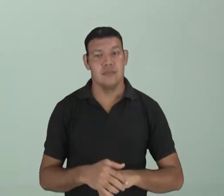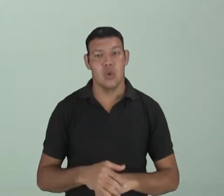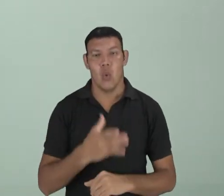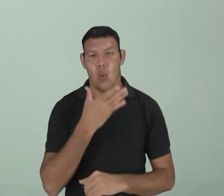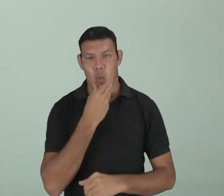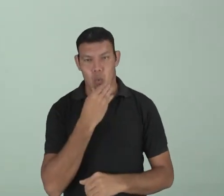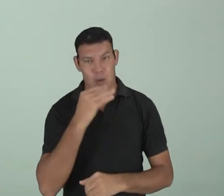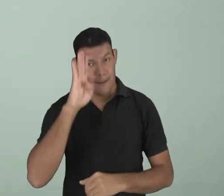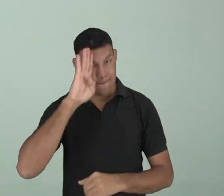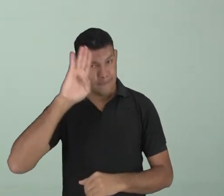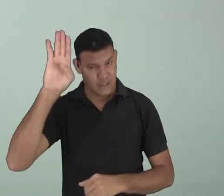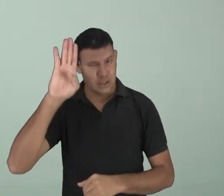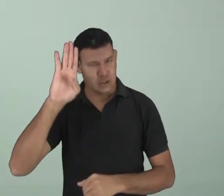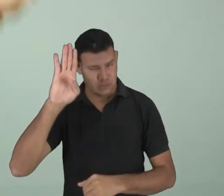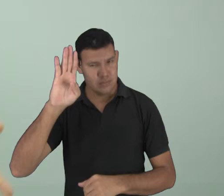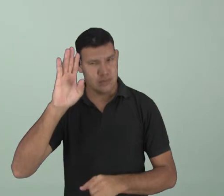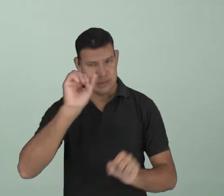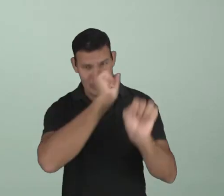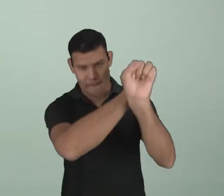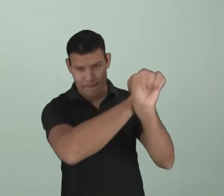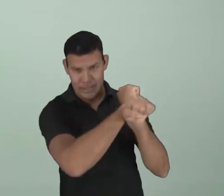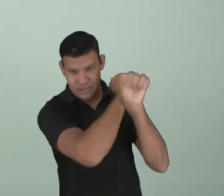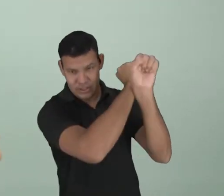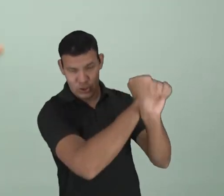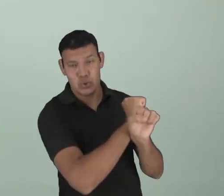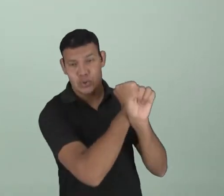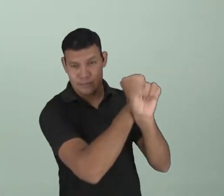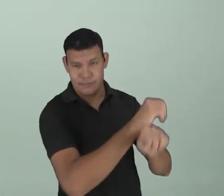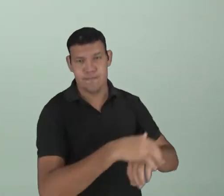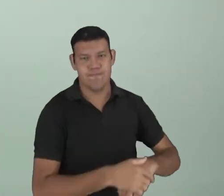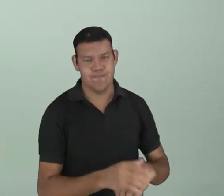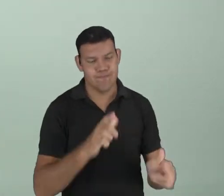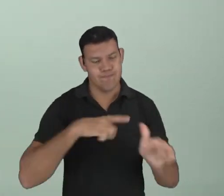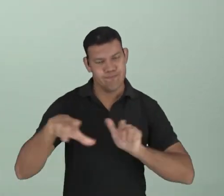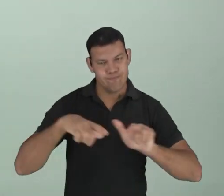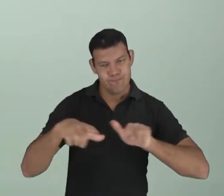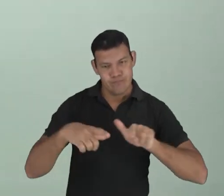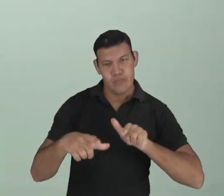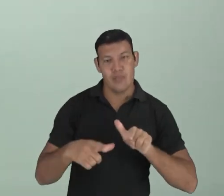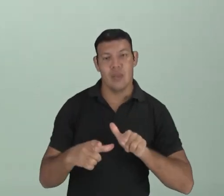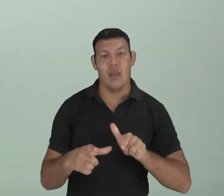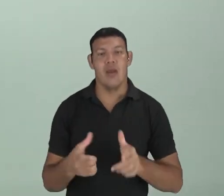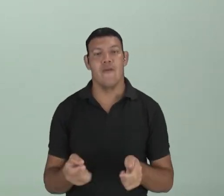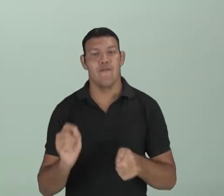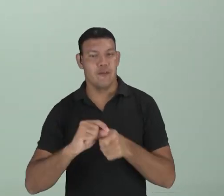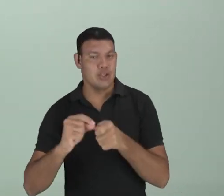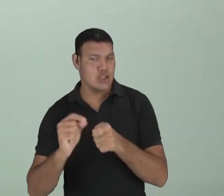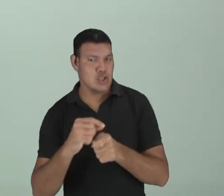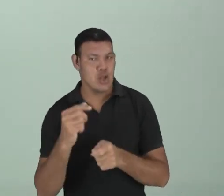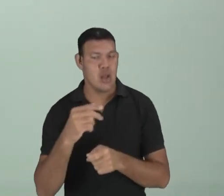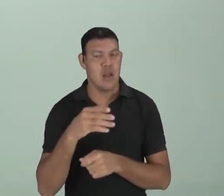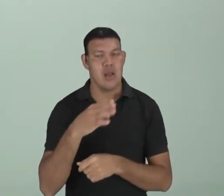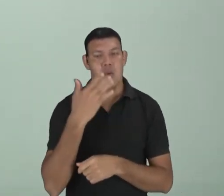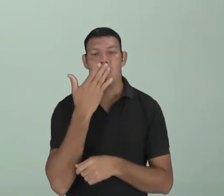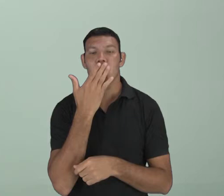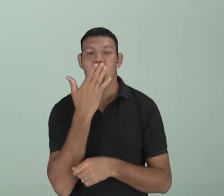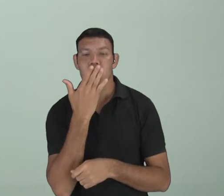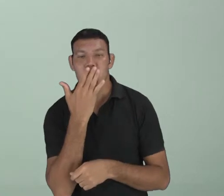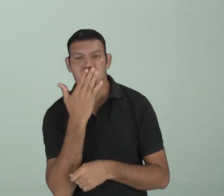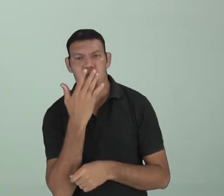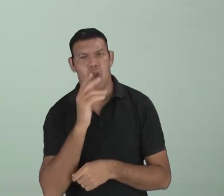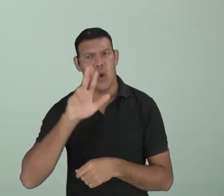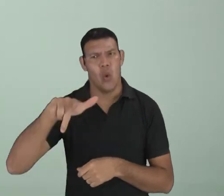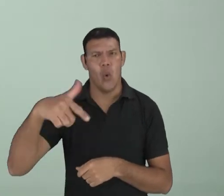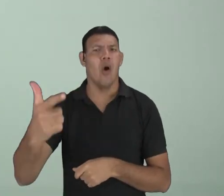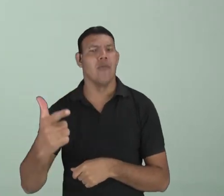principalmente homens, para se submeterem à condição de escravos e virem trabalhar nas produções de açúcar aqui no nosso país. Então, também tem outro